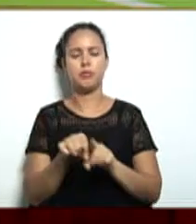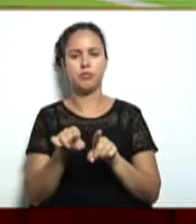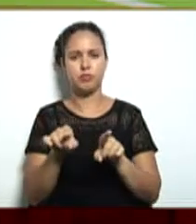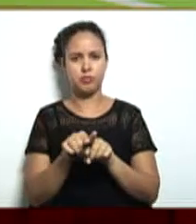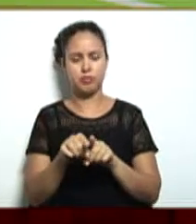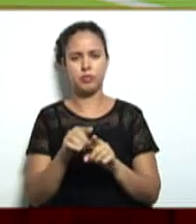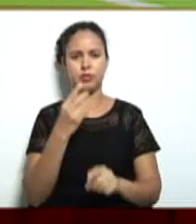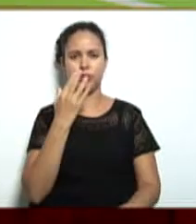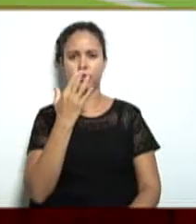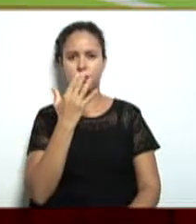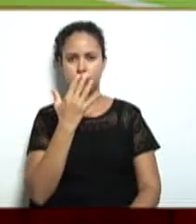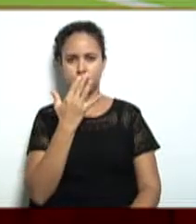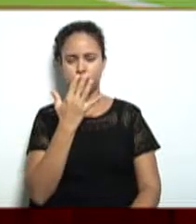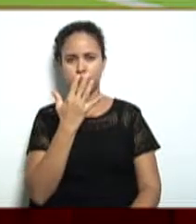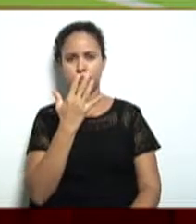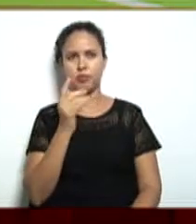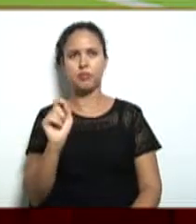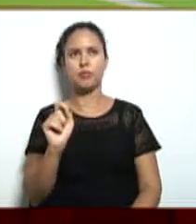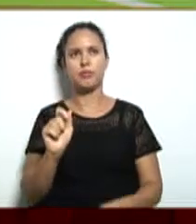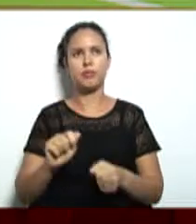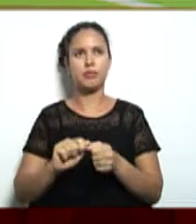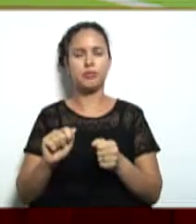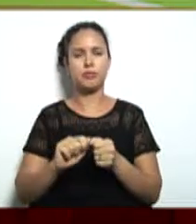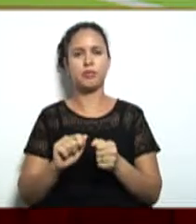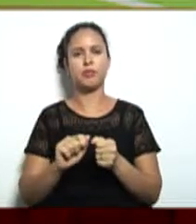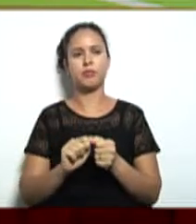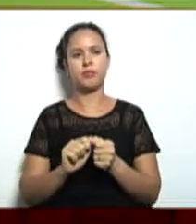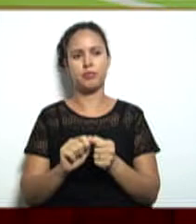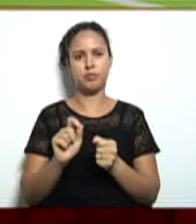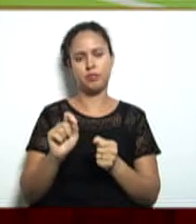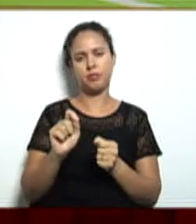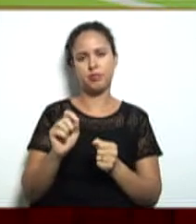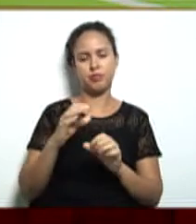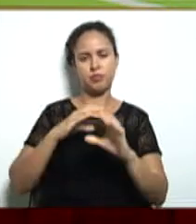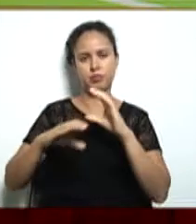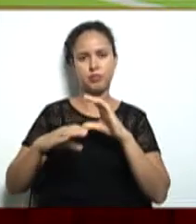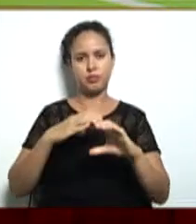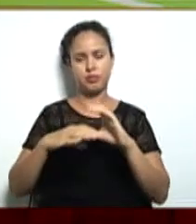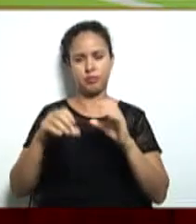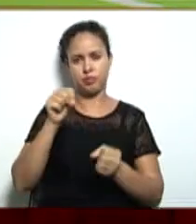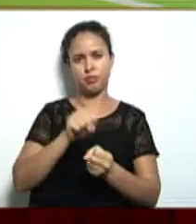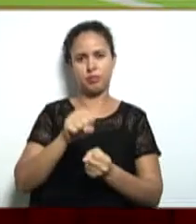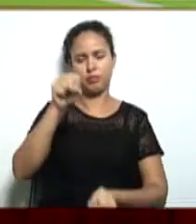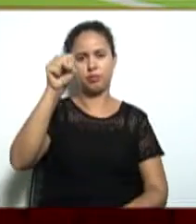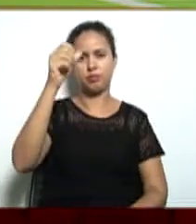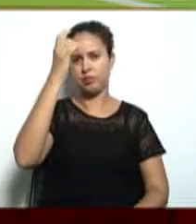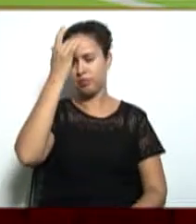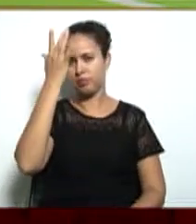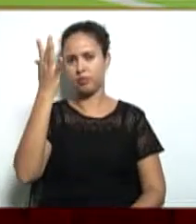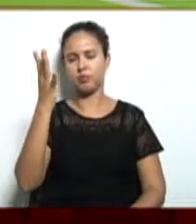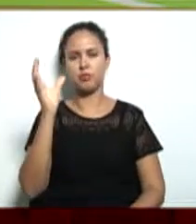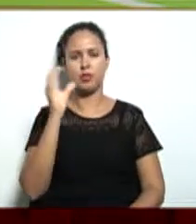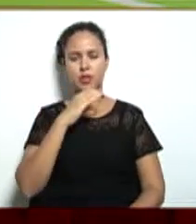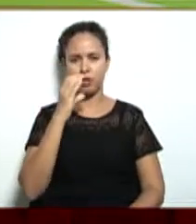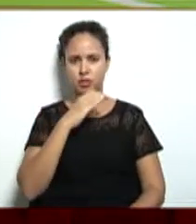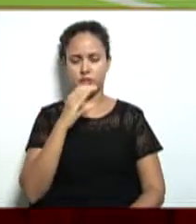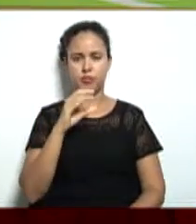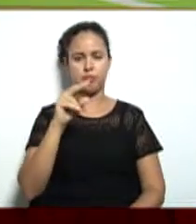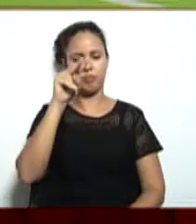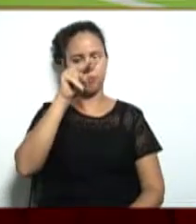de cores e, né, faz essa comunicação em forma de cartaz, que facilita e agiliza a